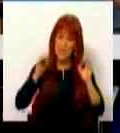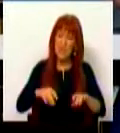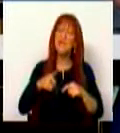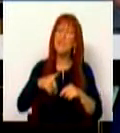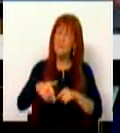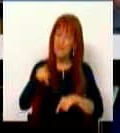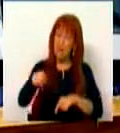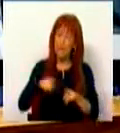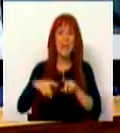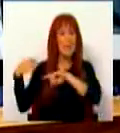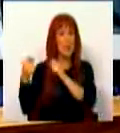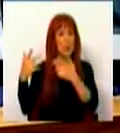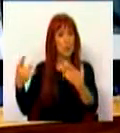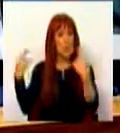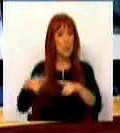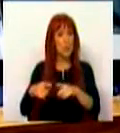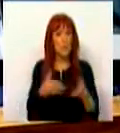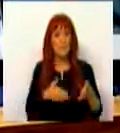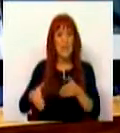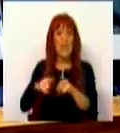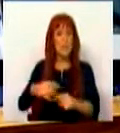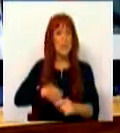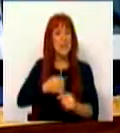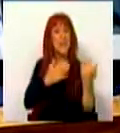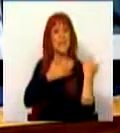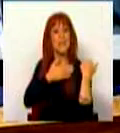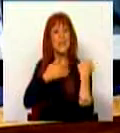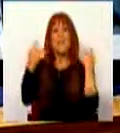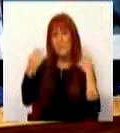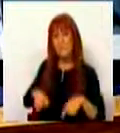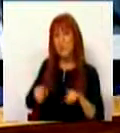vai acontecer, que esse debate seja guiado por este sentido de responsabilidade que